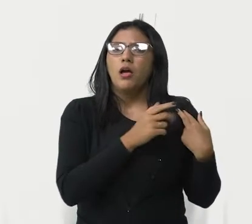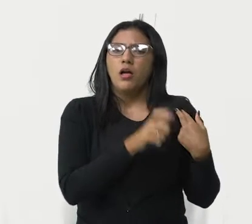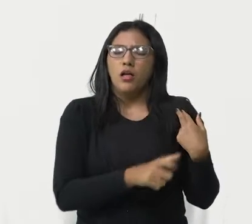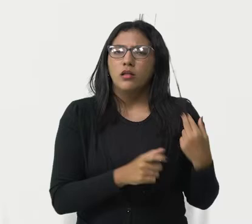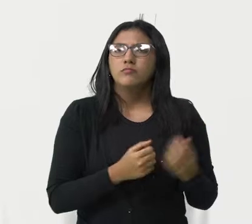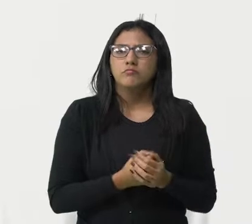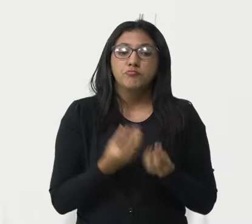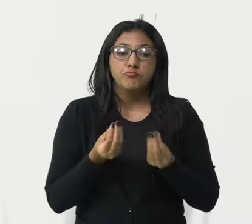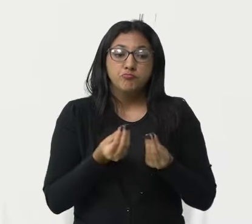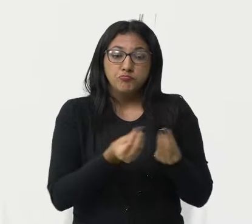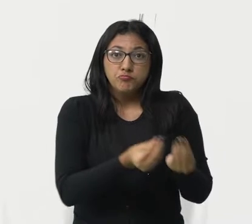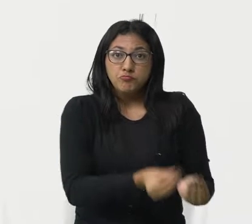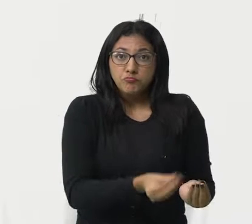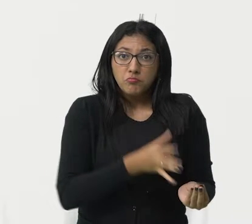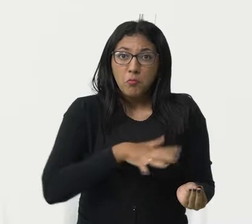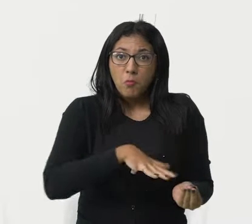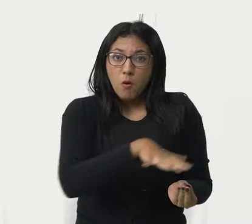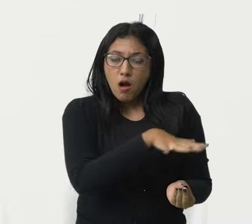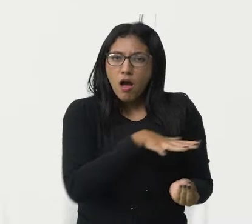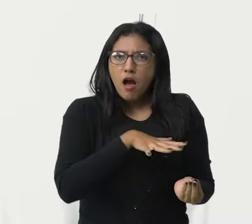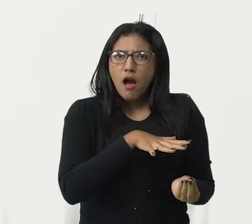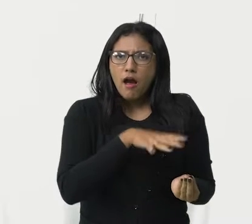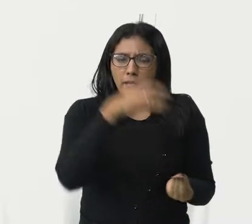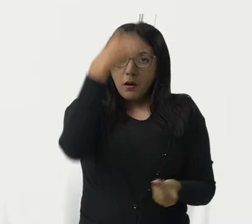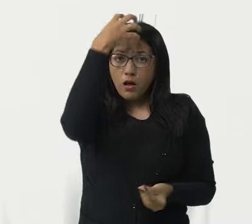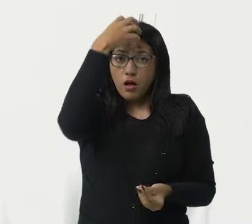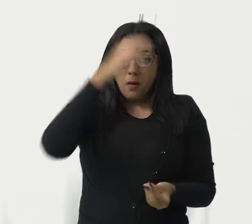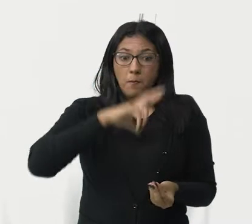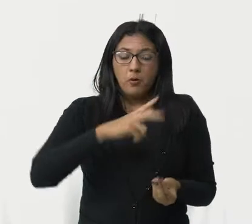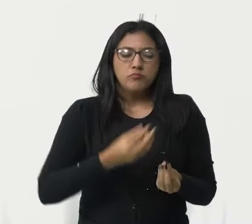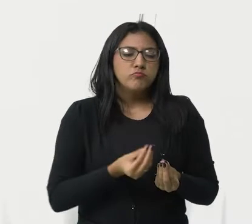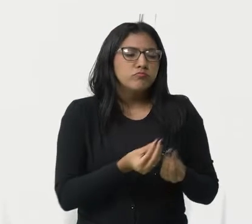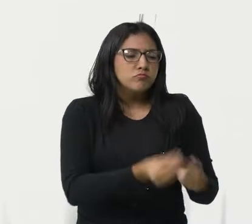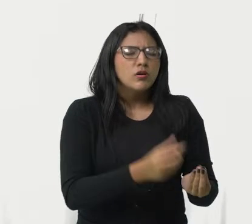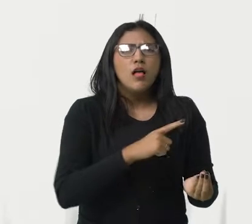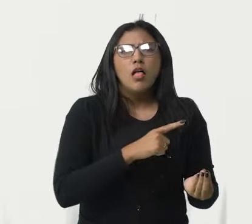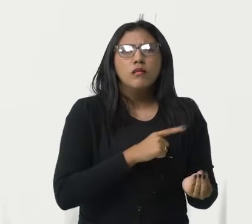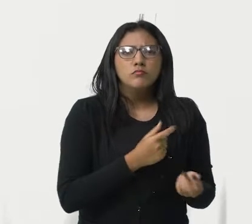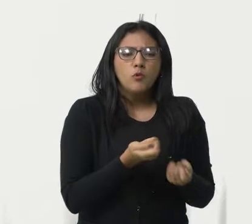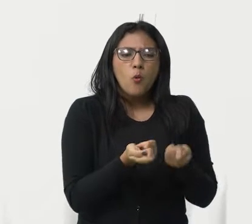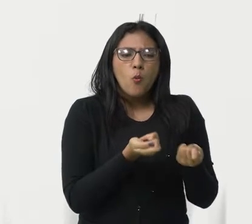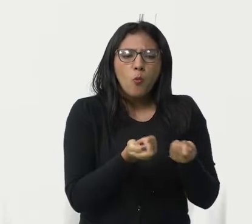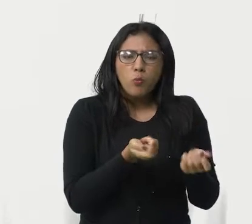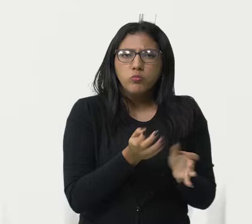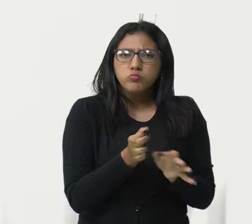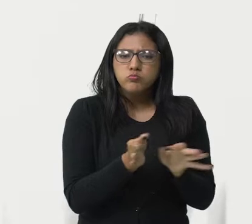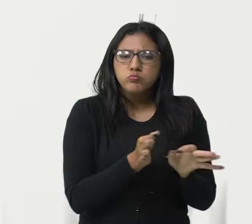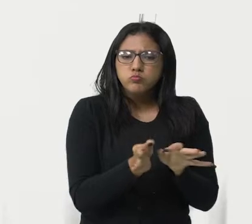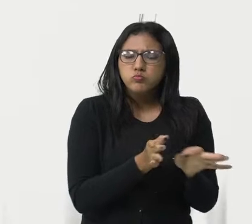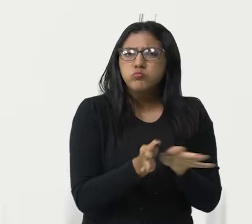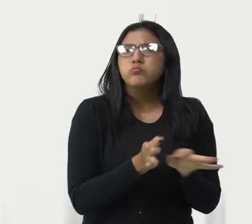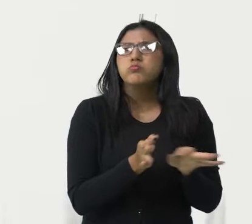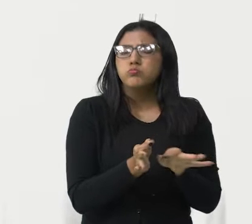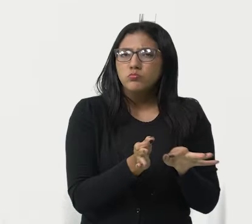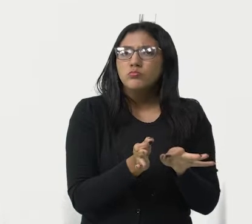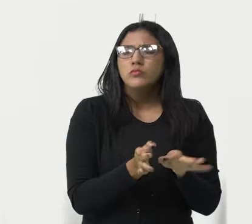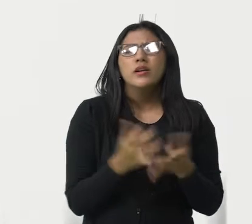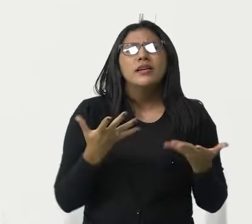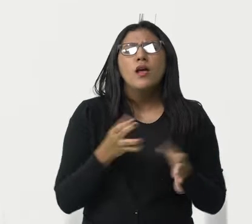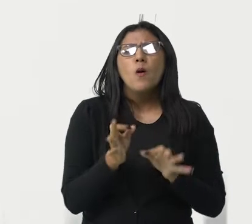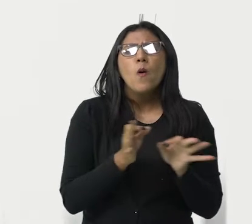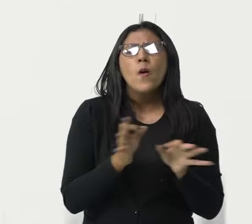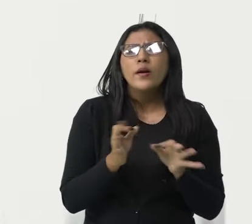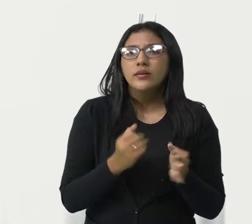entregues pelo rei de Portugal para ocorrer o quê? Uma administração. E quem que administrava essa parte aí?